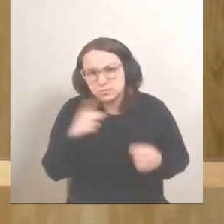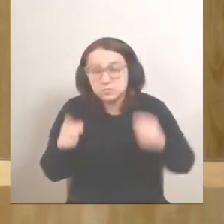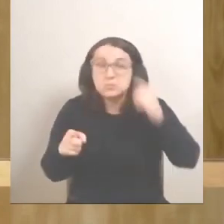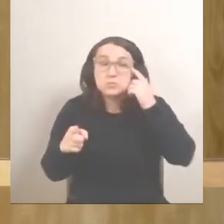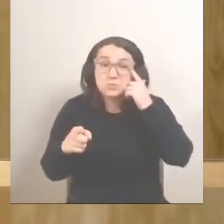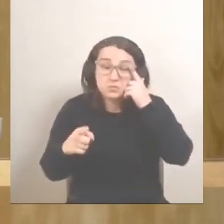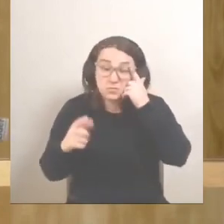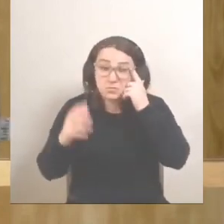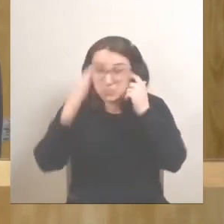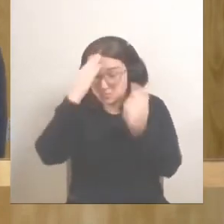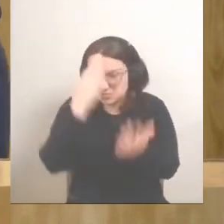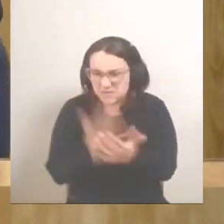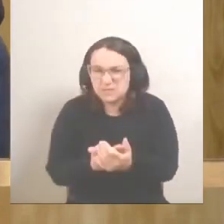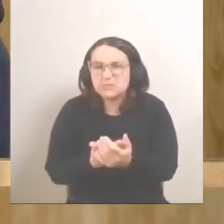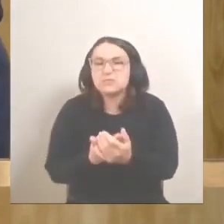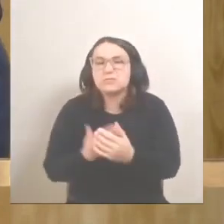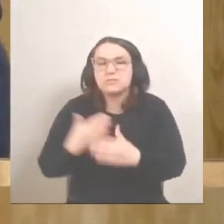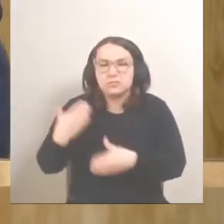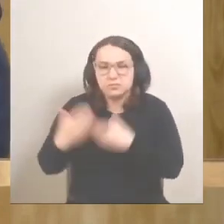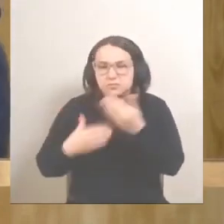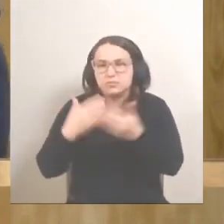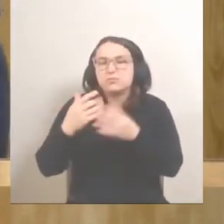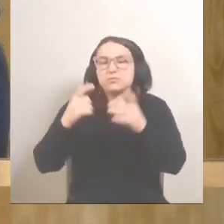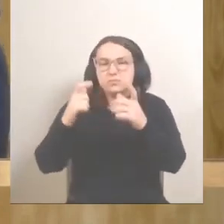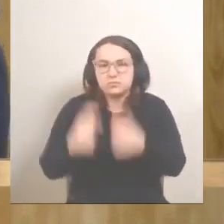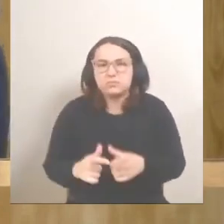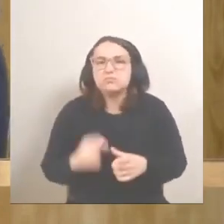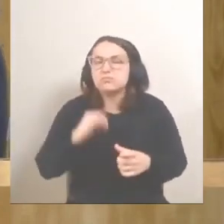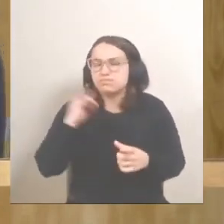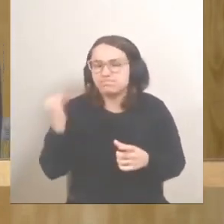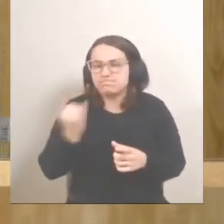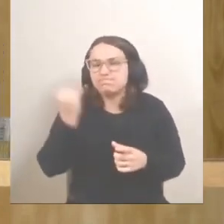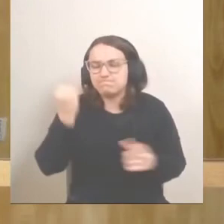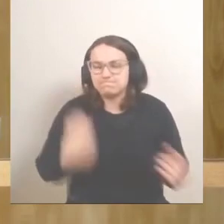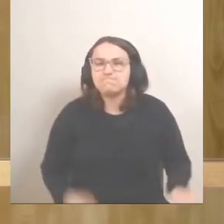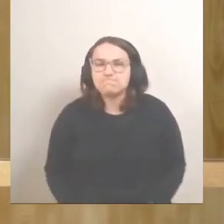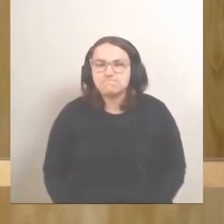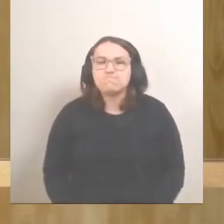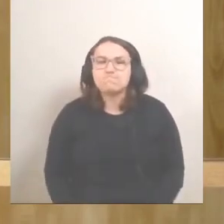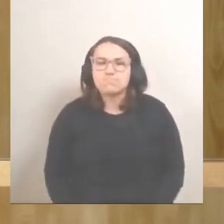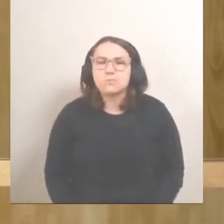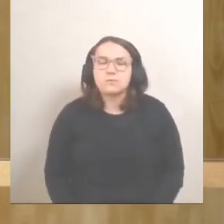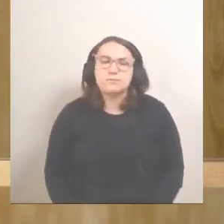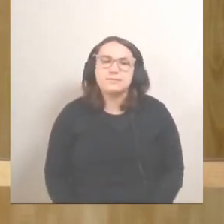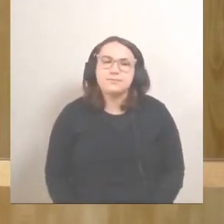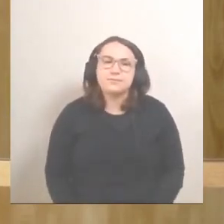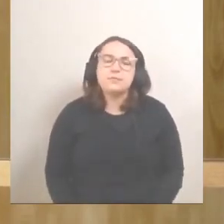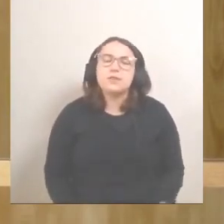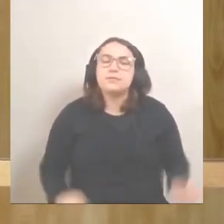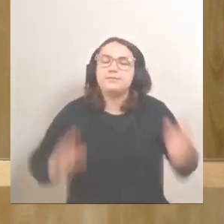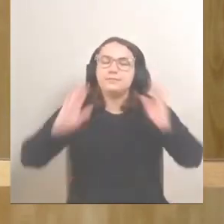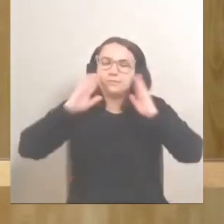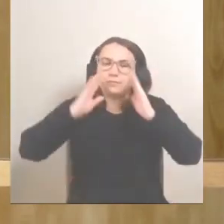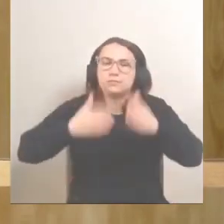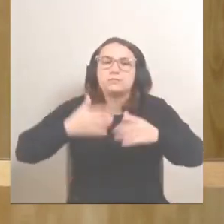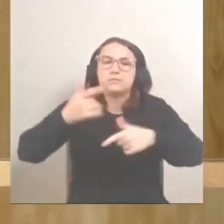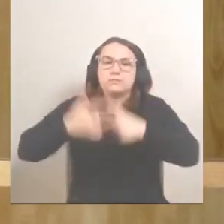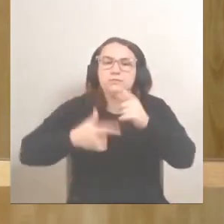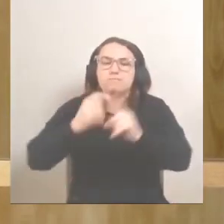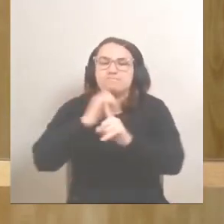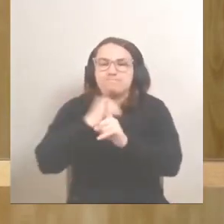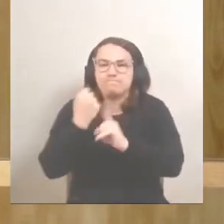que acredita no desenvolvimento local, e isso daí é muito importante. E ele também aí com foco no trabalho